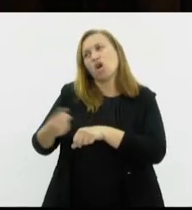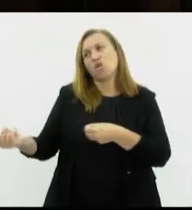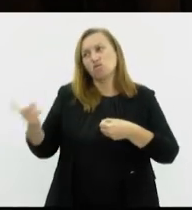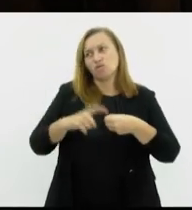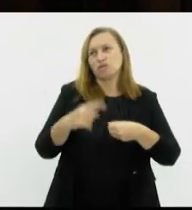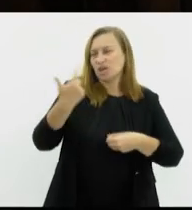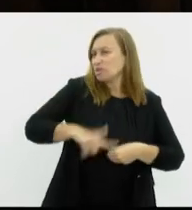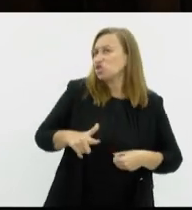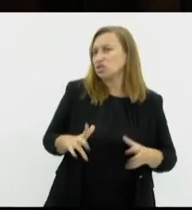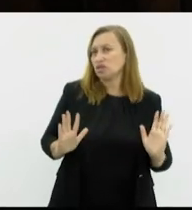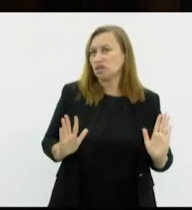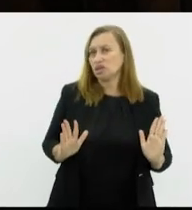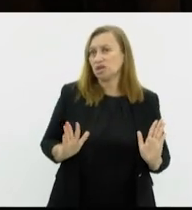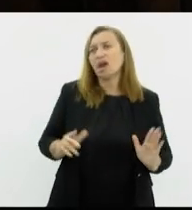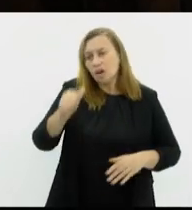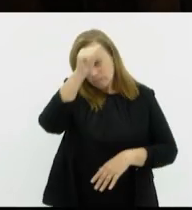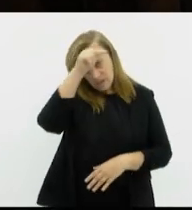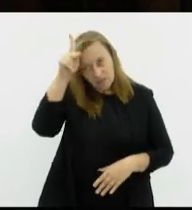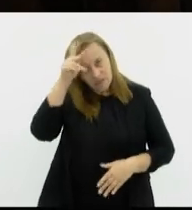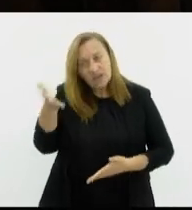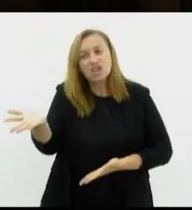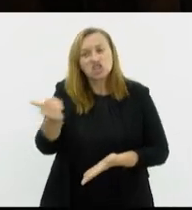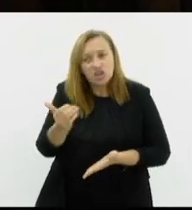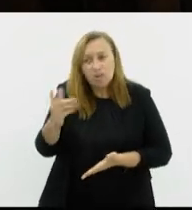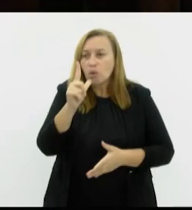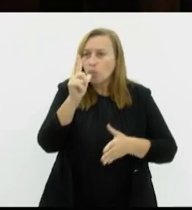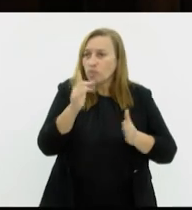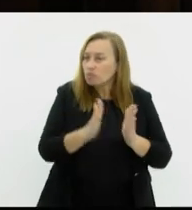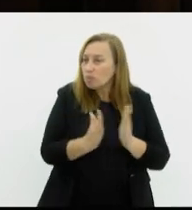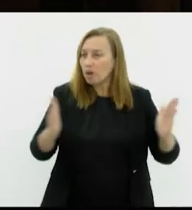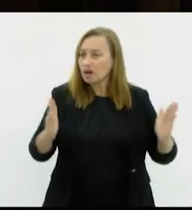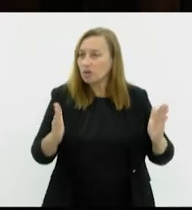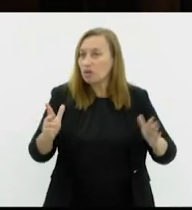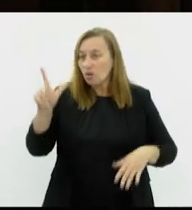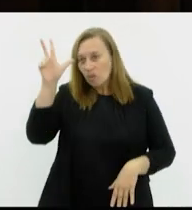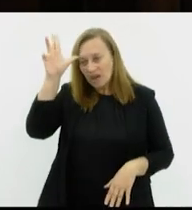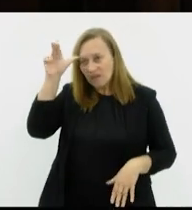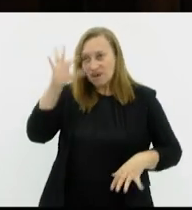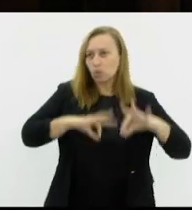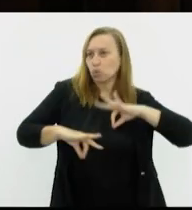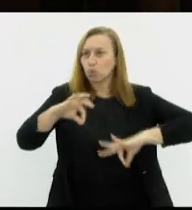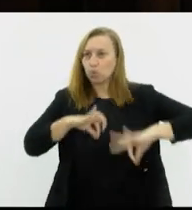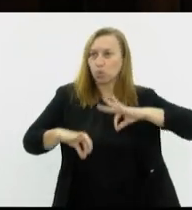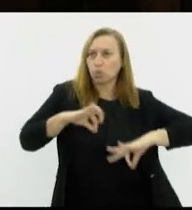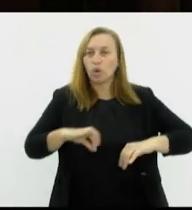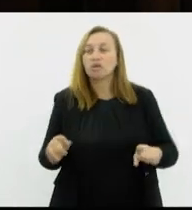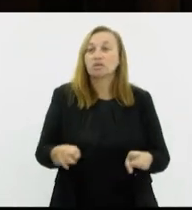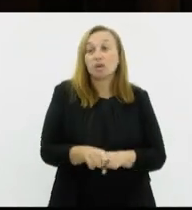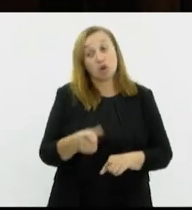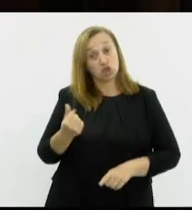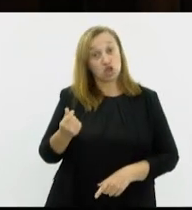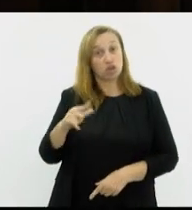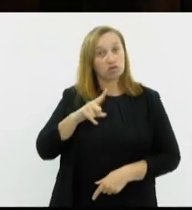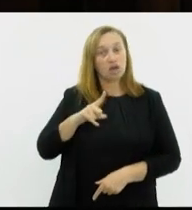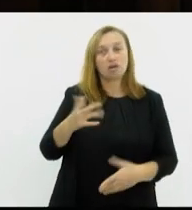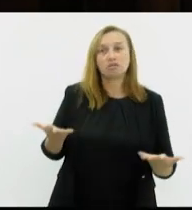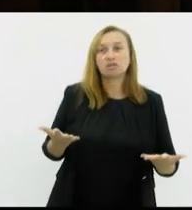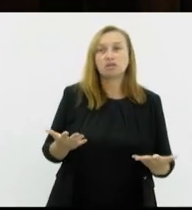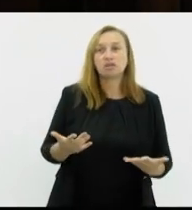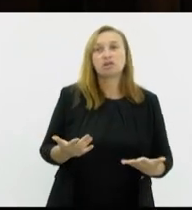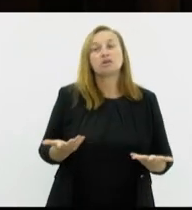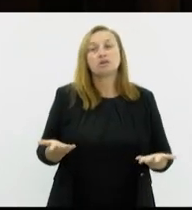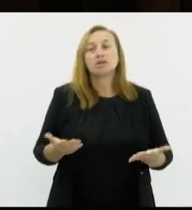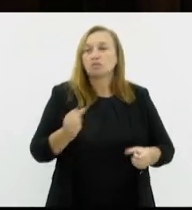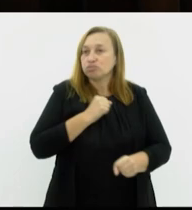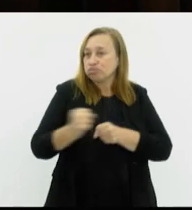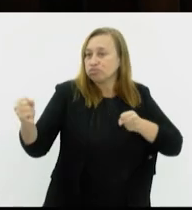repetir. Prefeito, chama o Kid Bengala, o cavalo taradão. Também deve levar dinheiro. Então, fica aqui esse